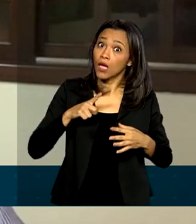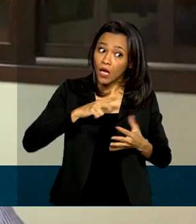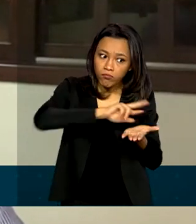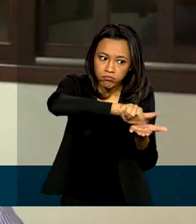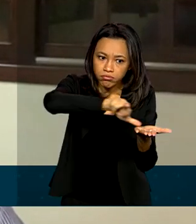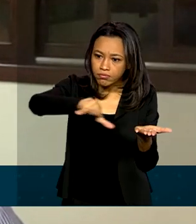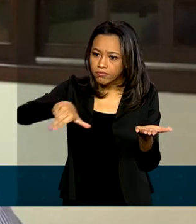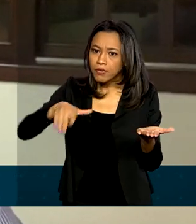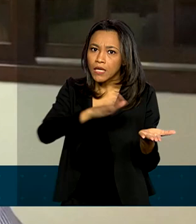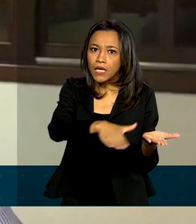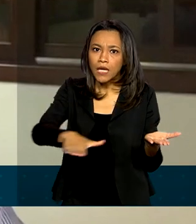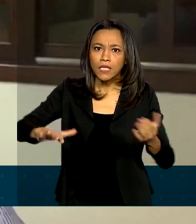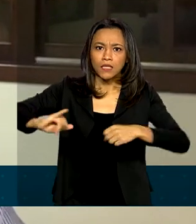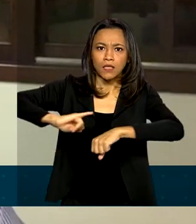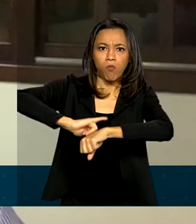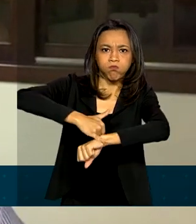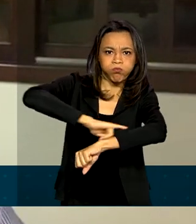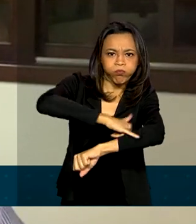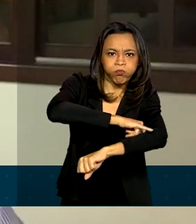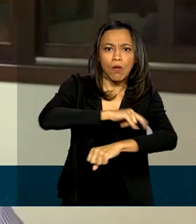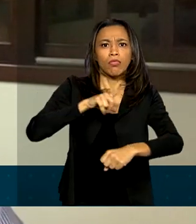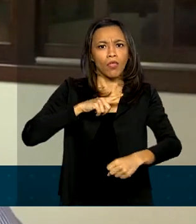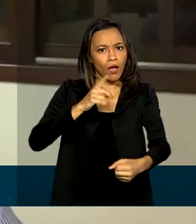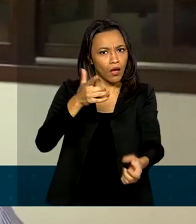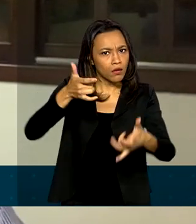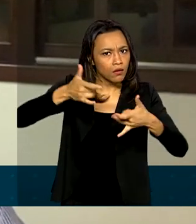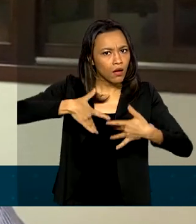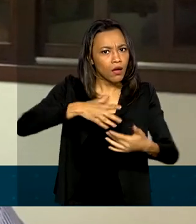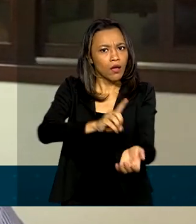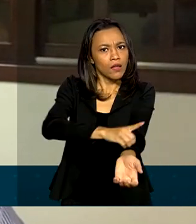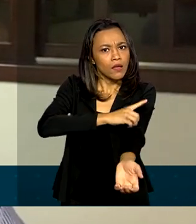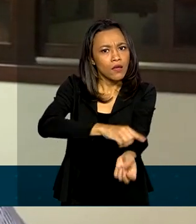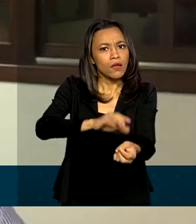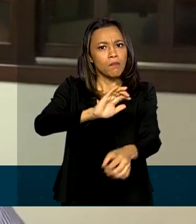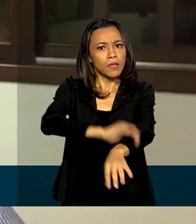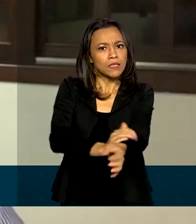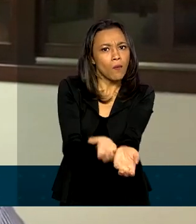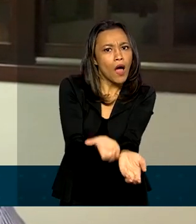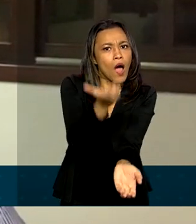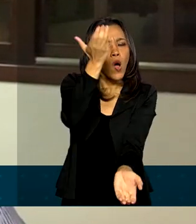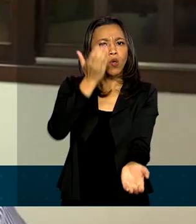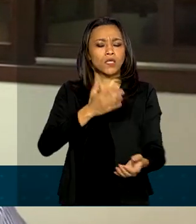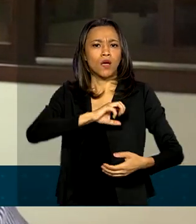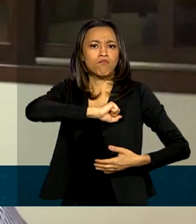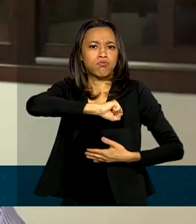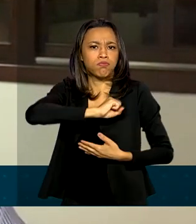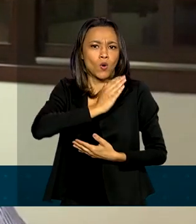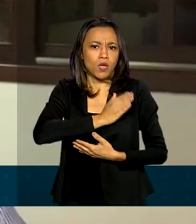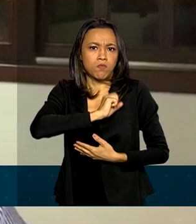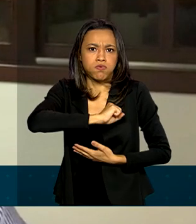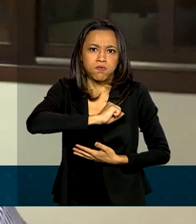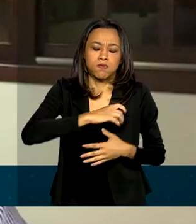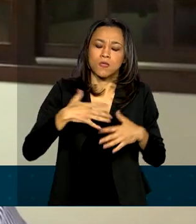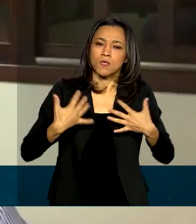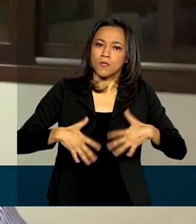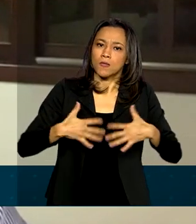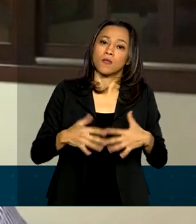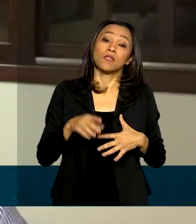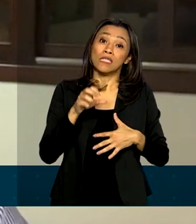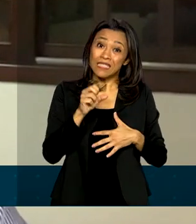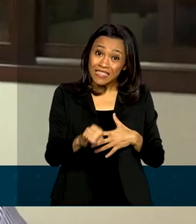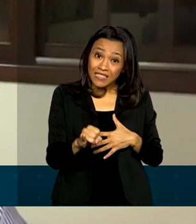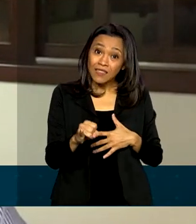já tem hipertensão, tem alterações cardíacas, tem diabetes e que, se expostos